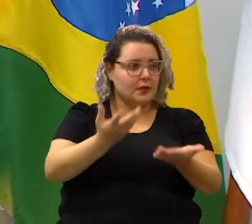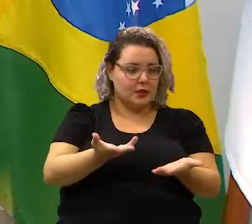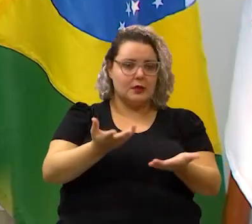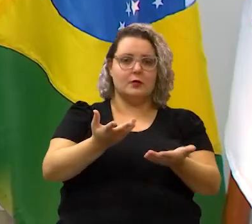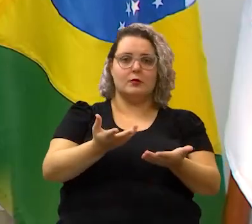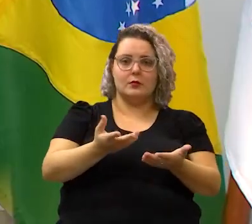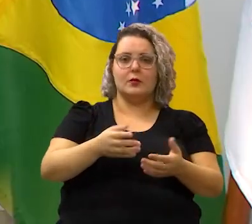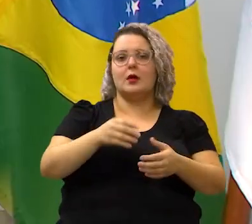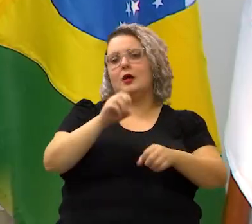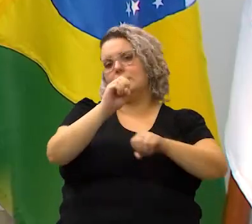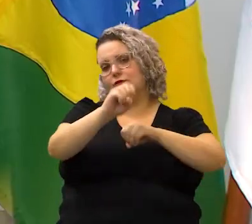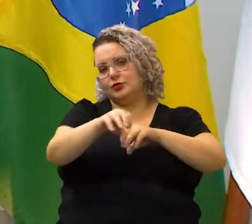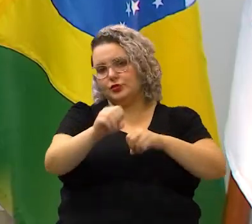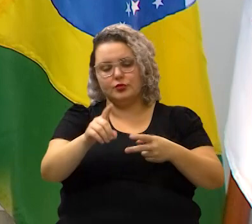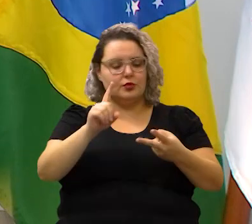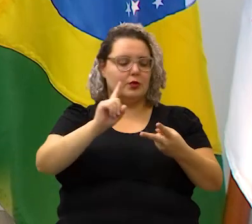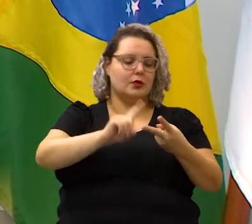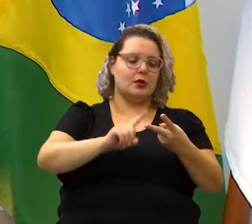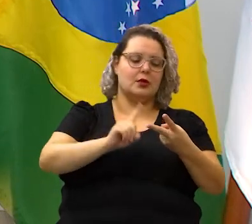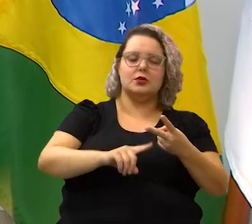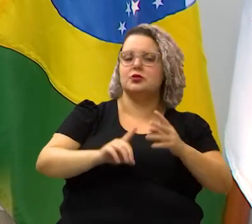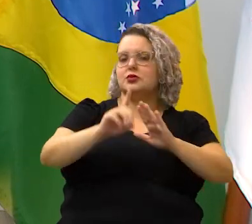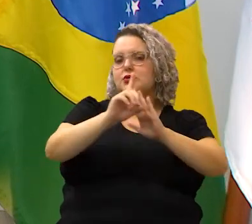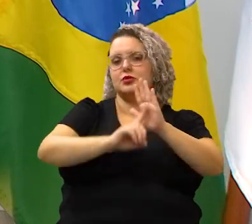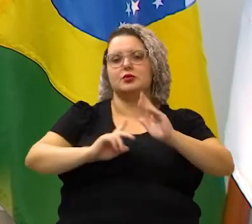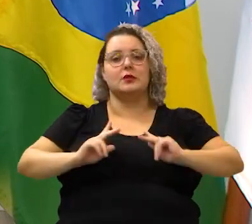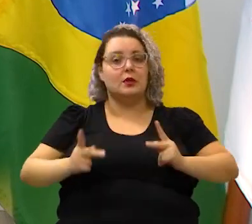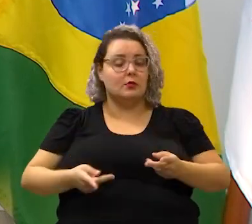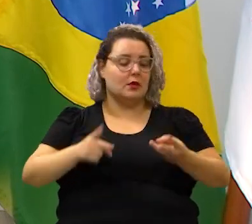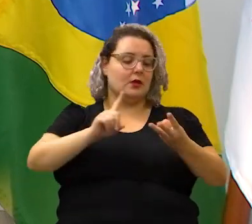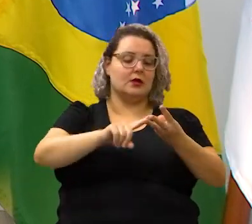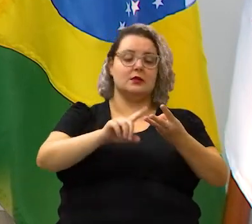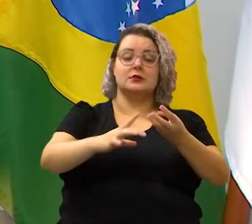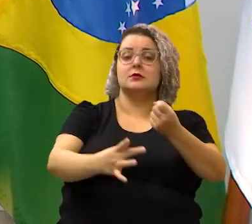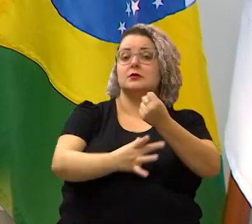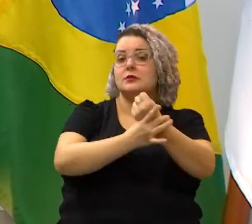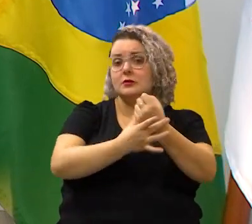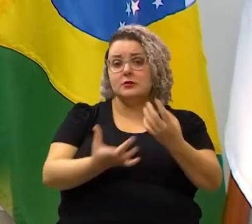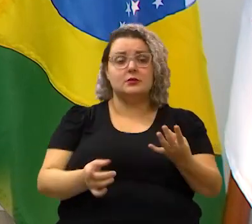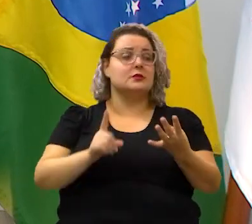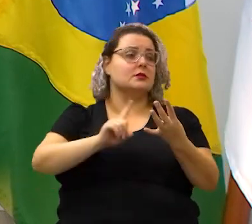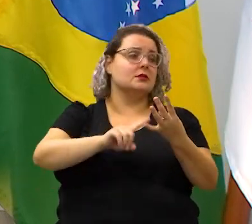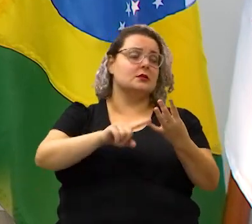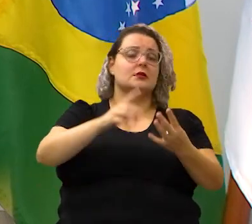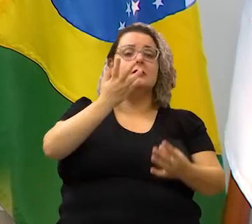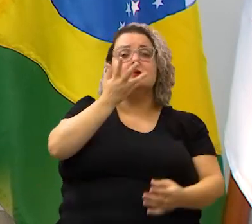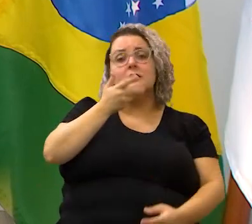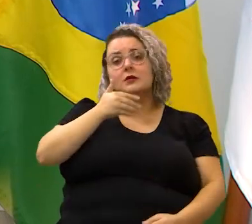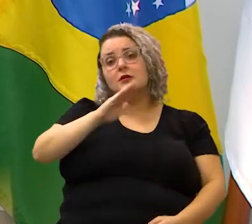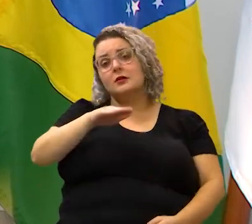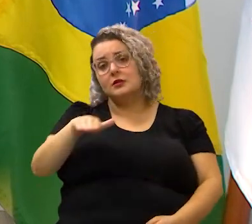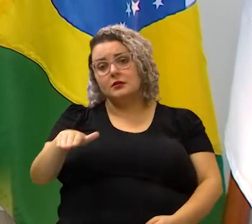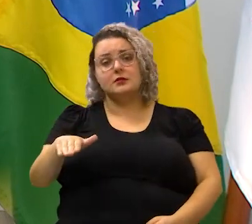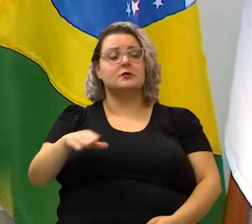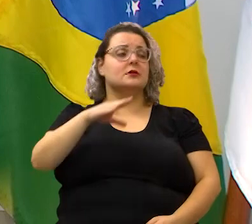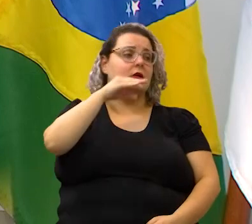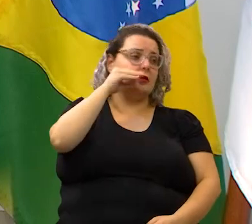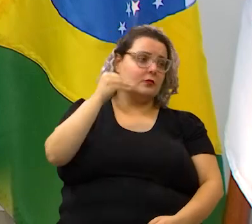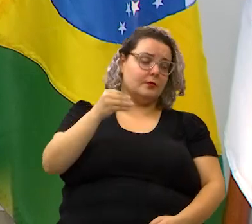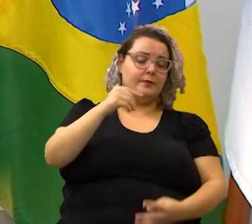permanentes a comissão de educação a comissão de direitos humanos a comissão de segurança a comissão de criança e adolescente